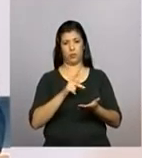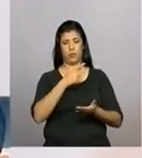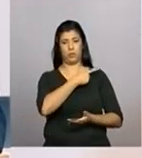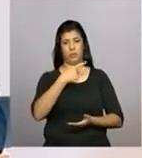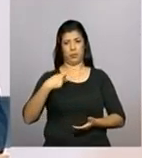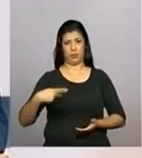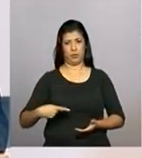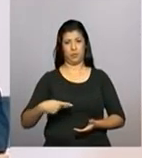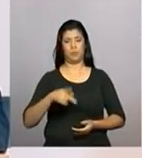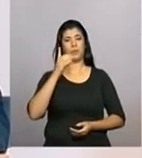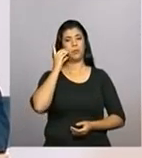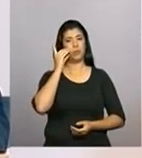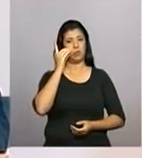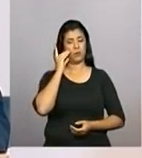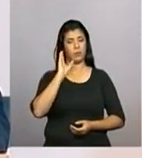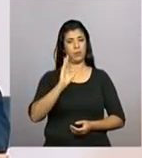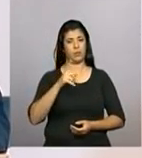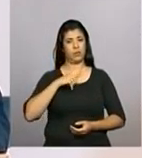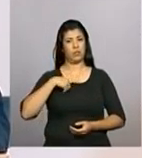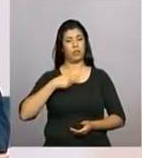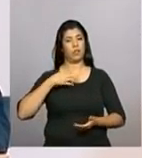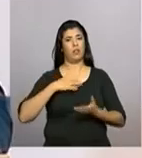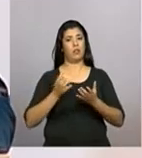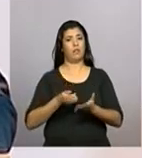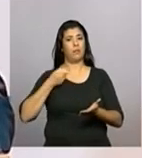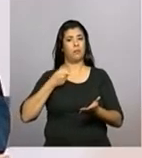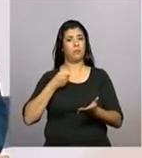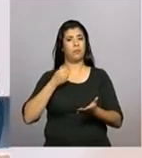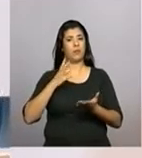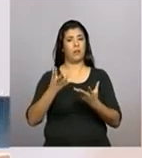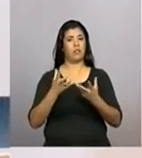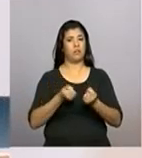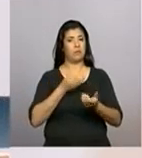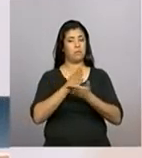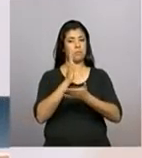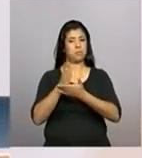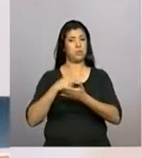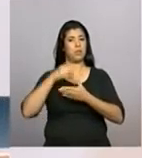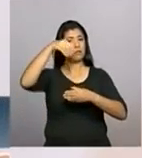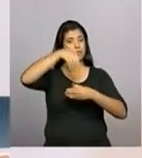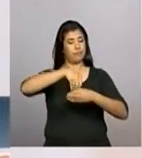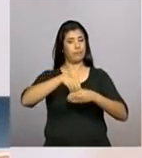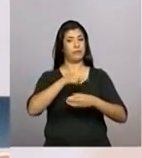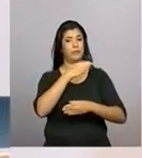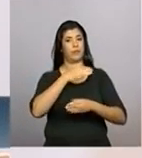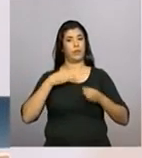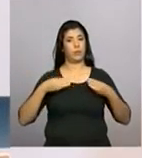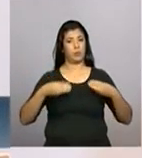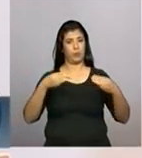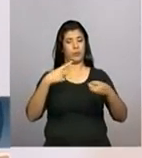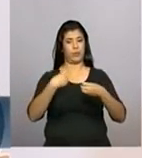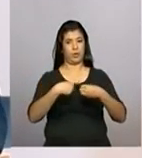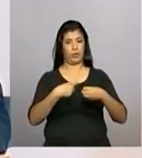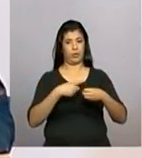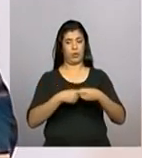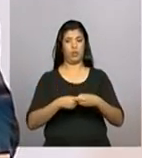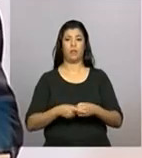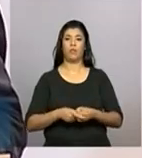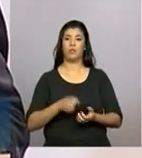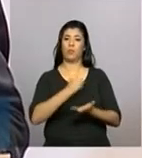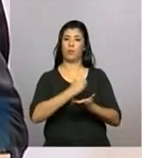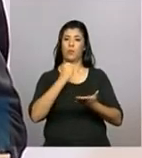presidenta Dilma foram aprovados aqui nesse ministério e principalmente com o apoio do Conselho